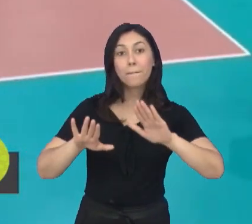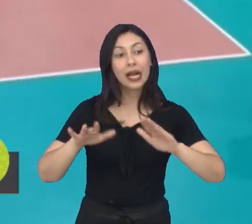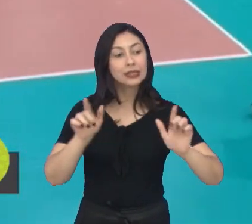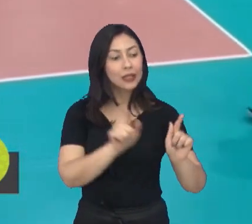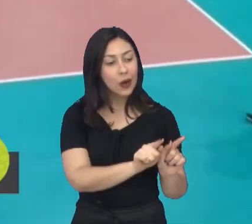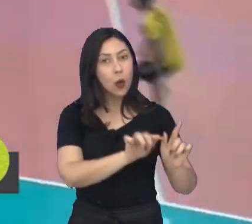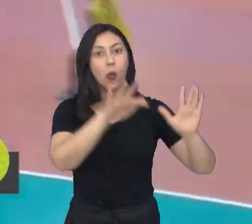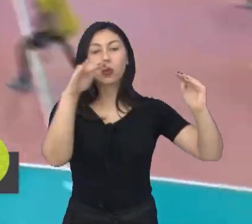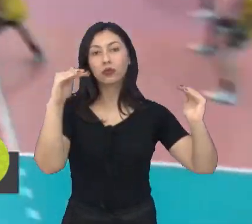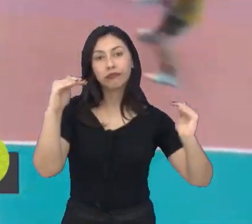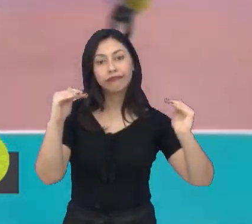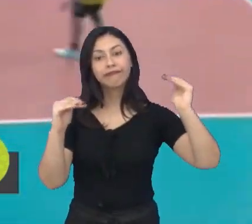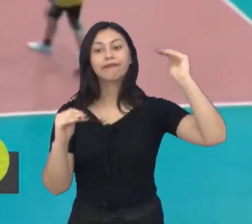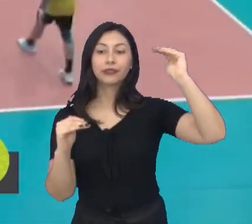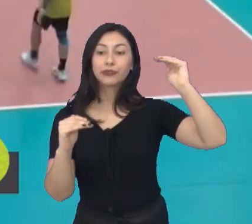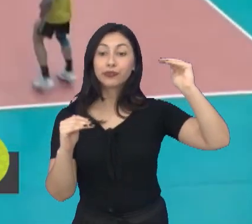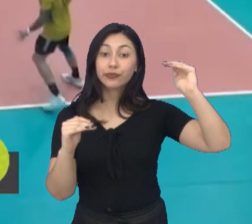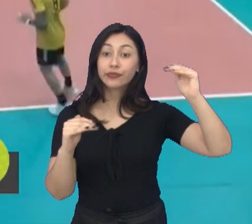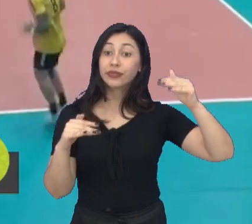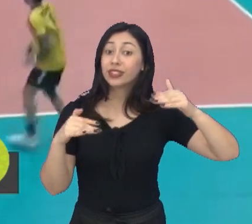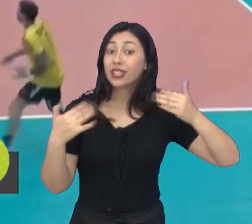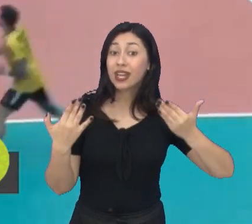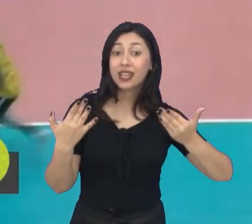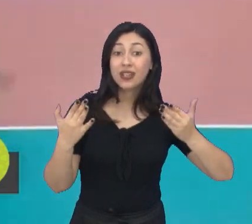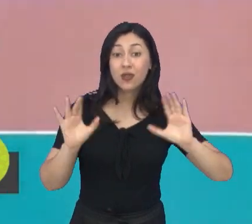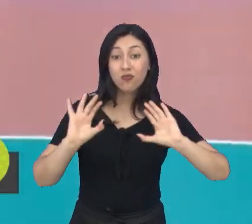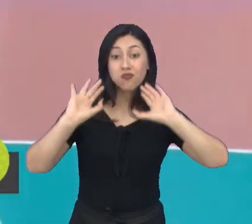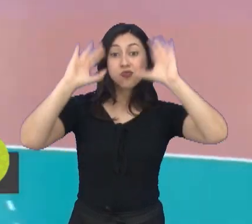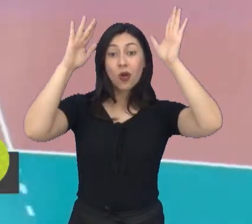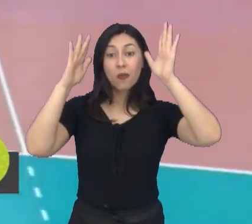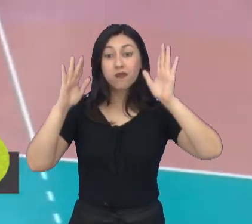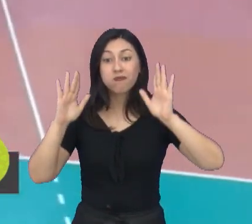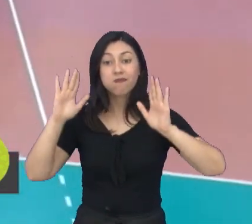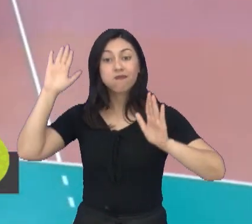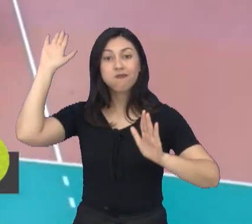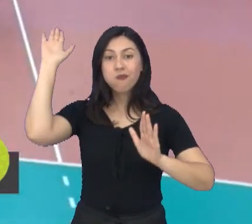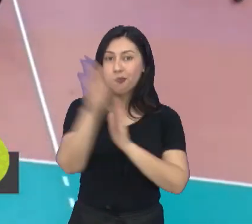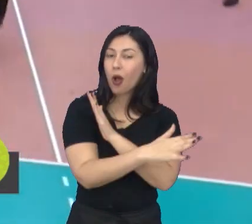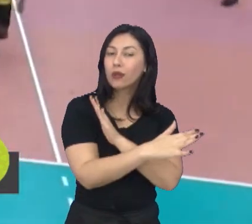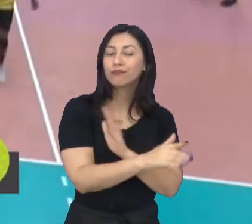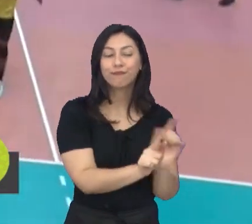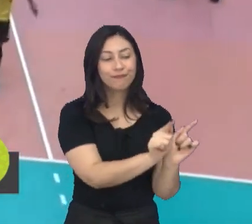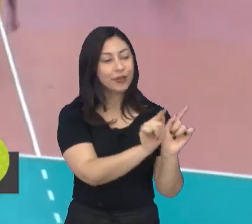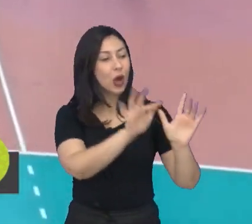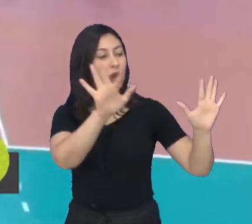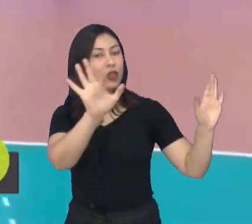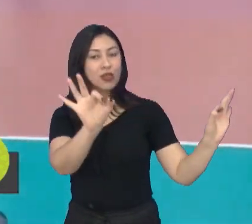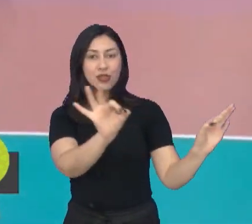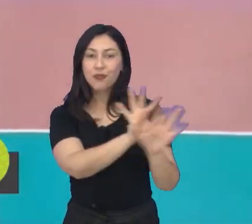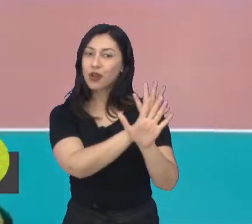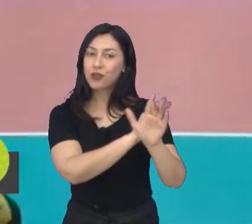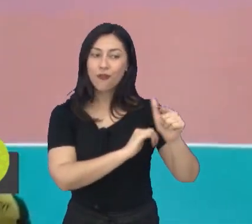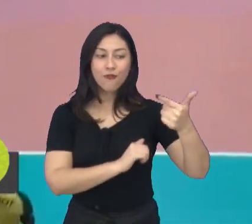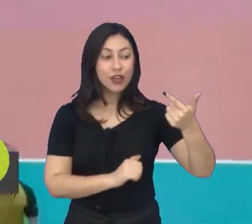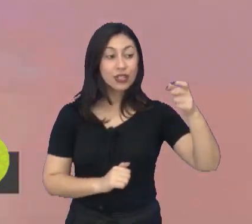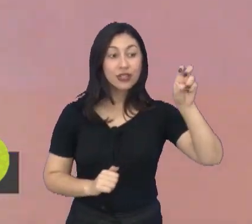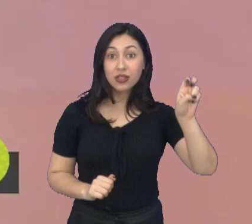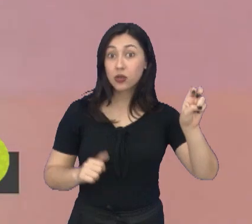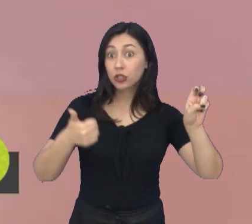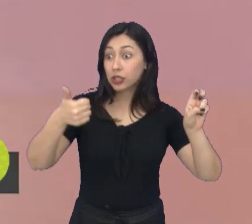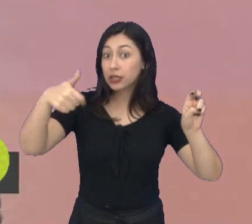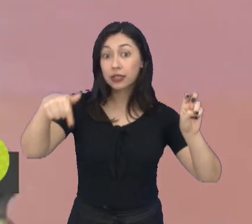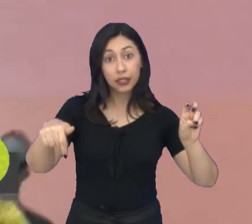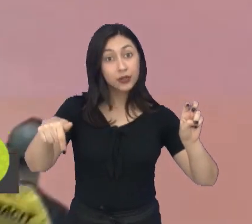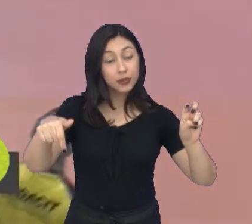manteve inalterada. E após uma linda paralela de William Piá, o Guarulhos fechou a segunda parcial em